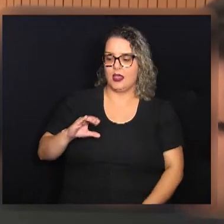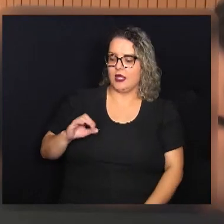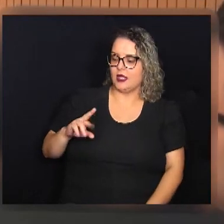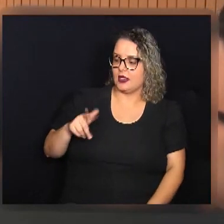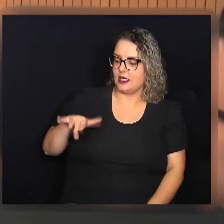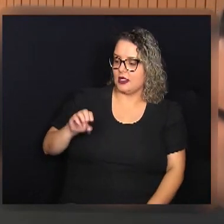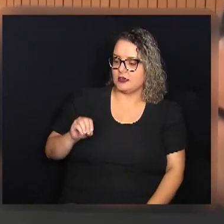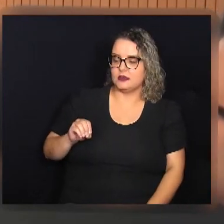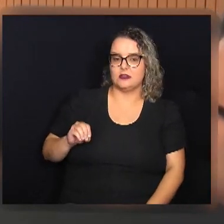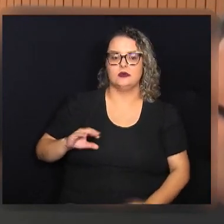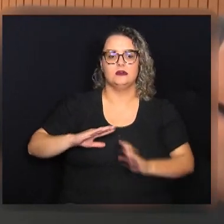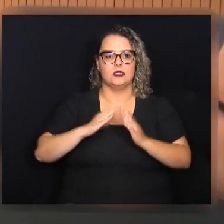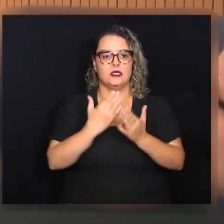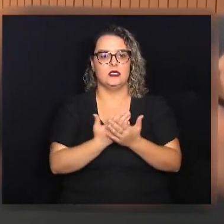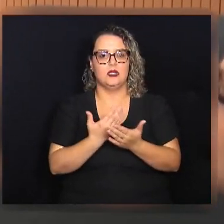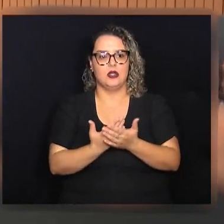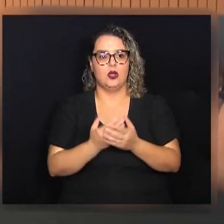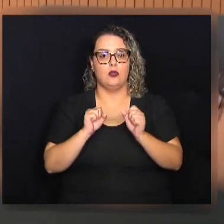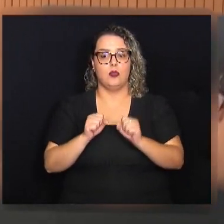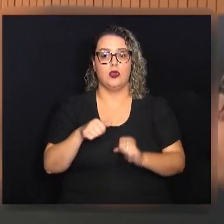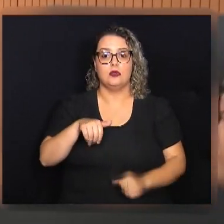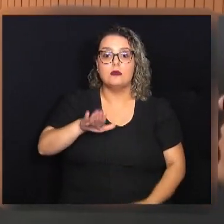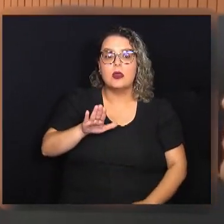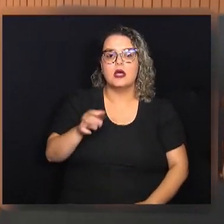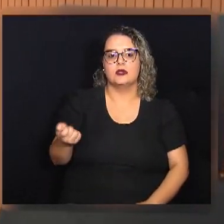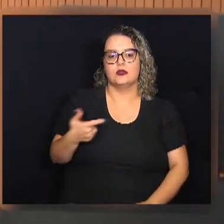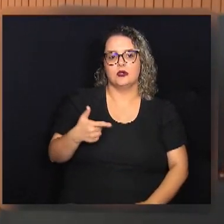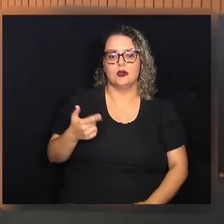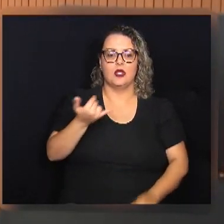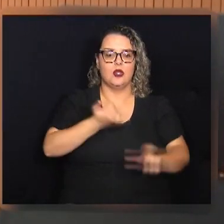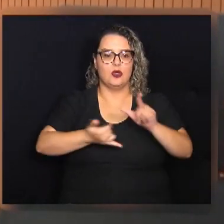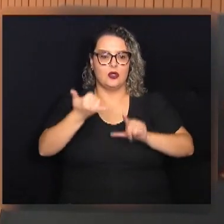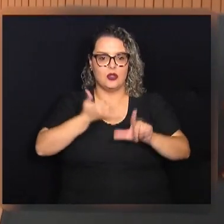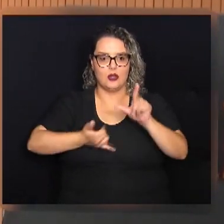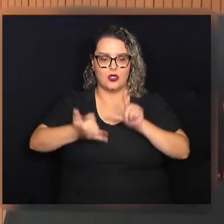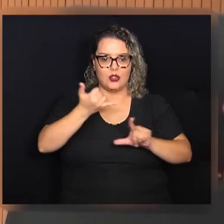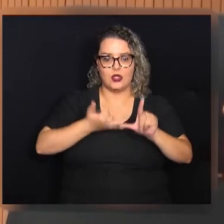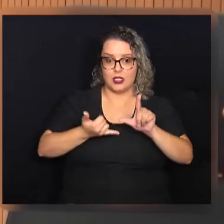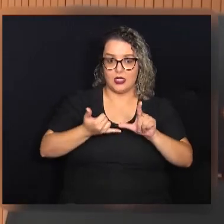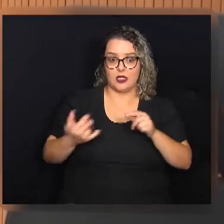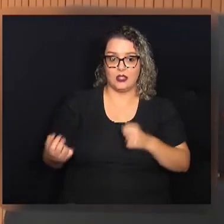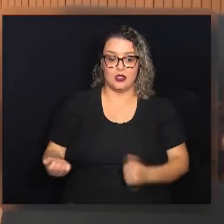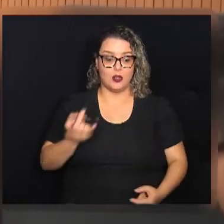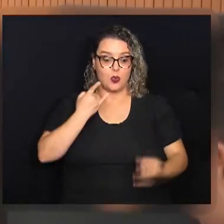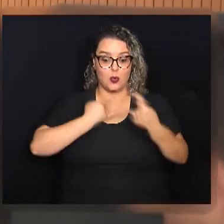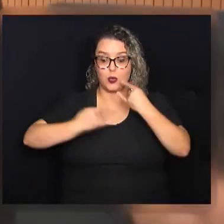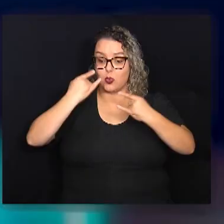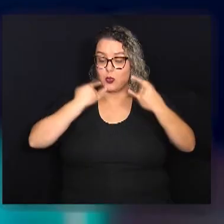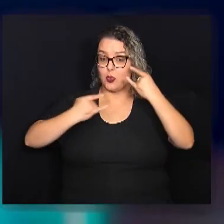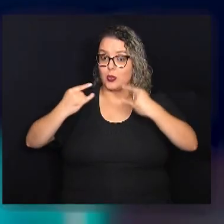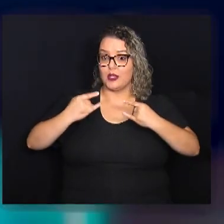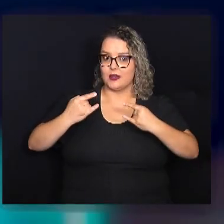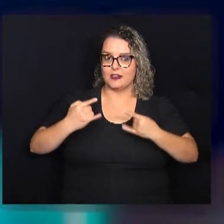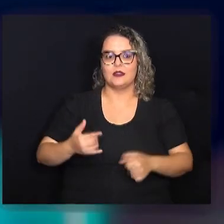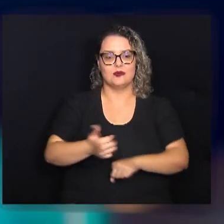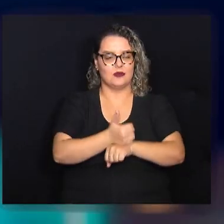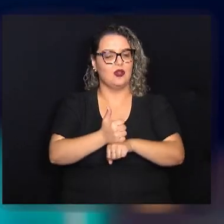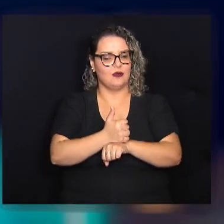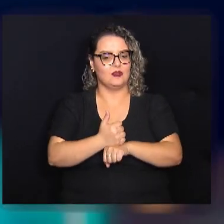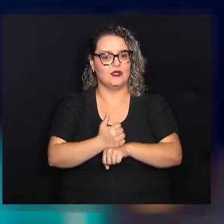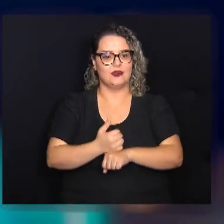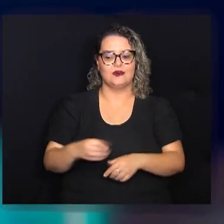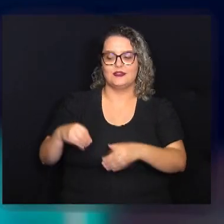segunda-feira uma consulta pública para debater sobre o Dia Municipal do Piloto de Drone e o Dia Municipal do